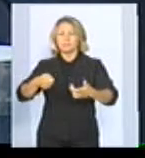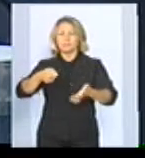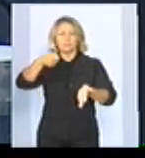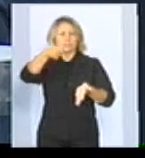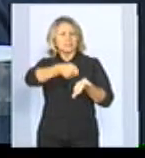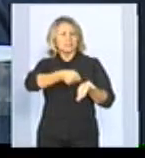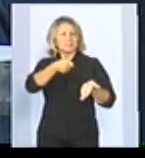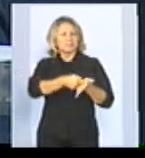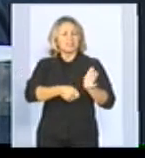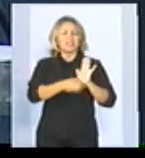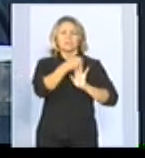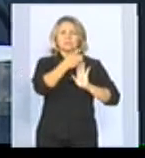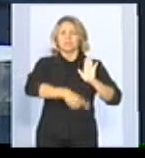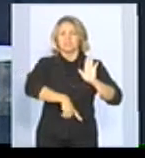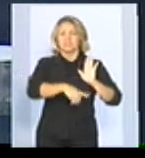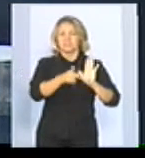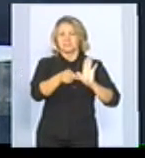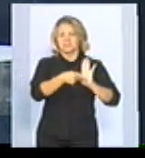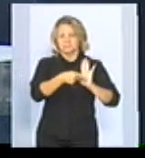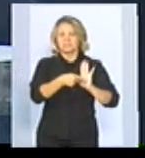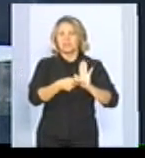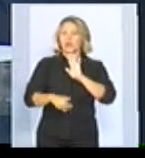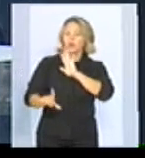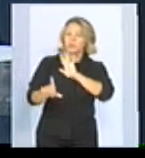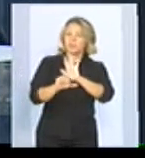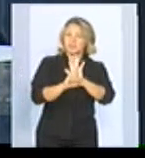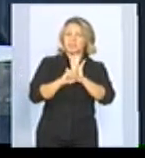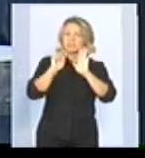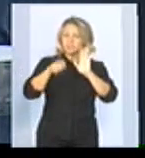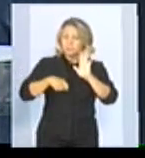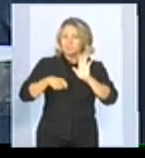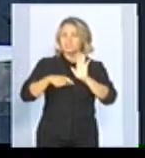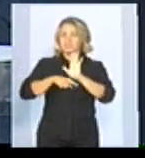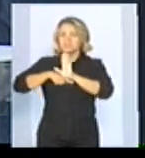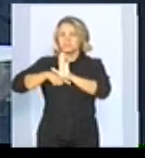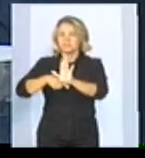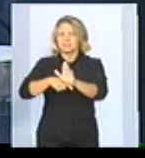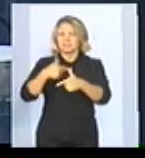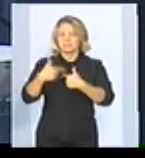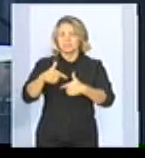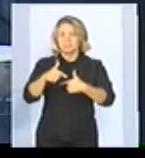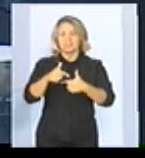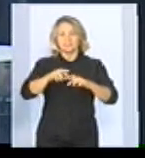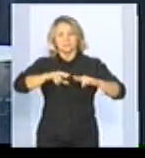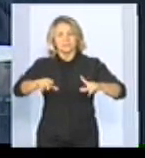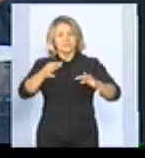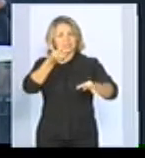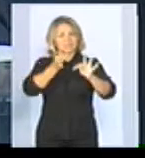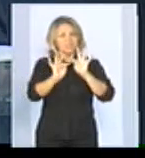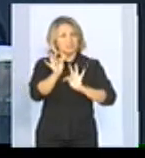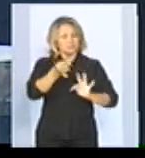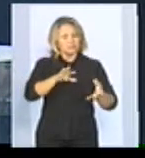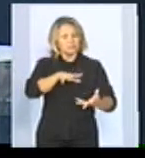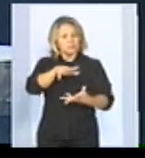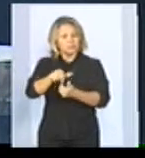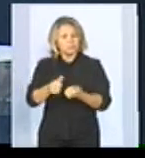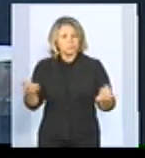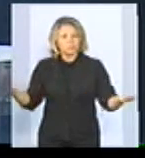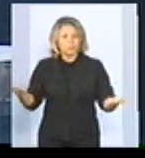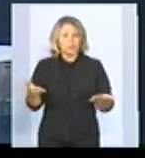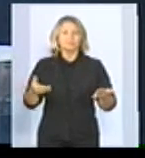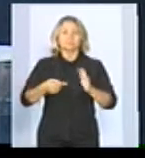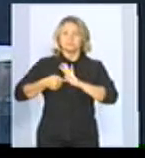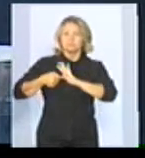regulava o dth então uma lei que dê conta do serviço independente da tecnologia no mundo convergente de fato